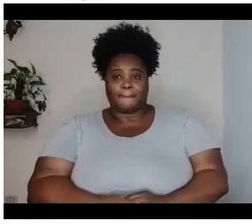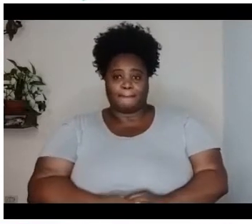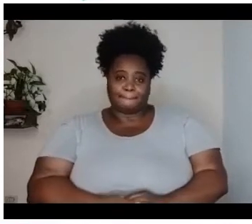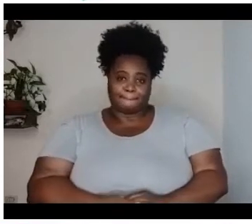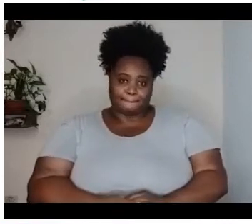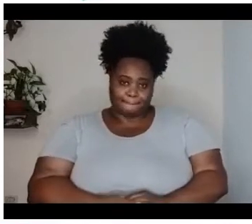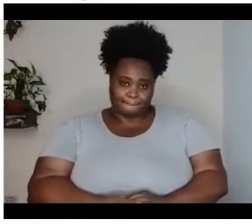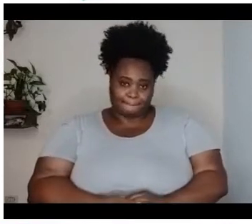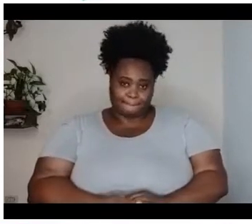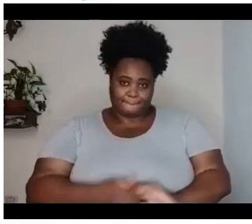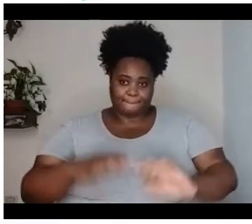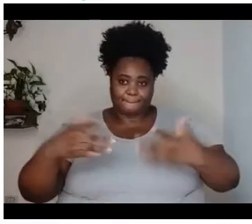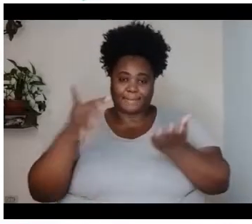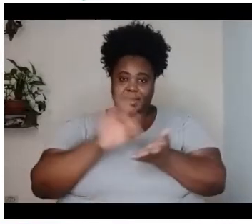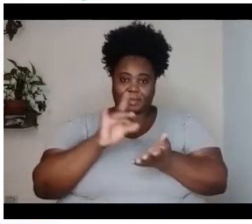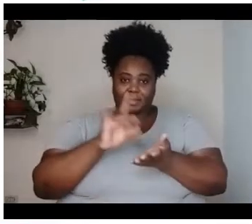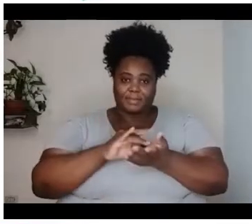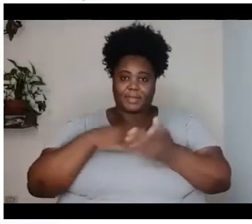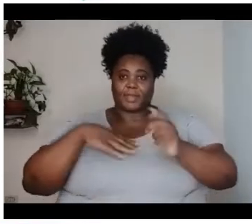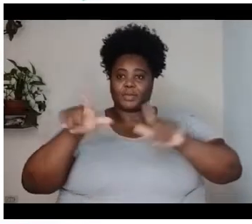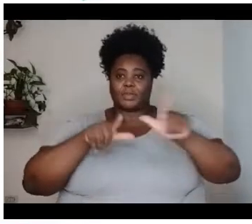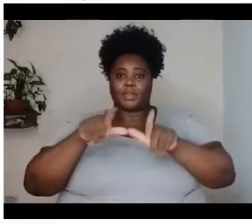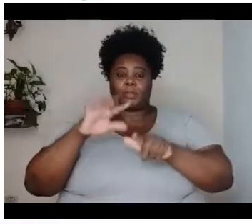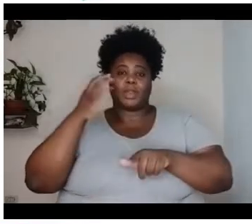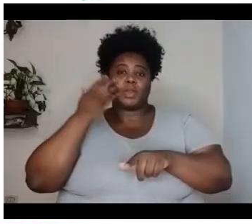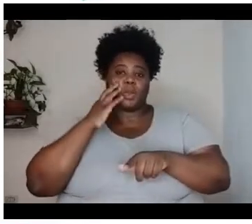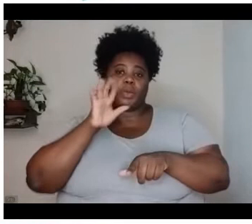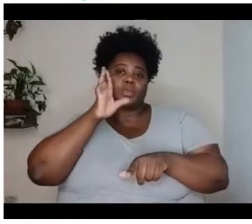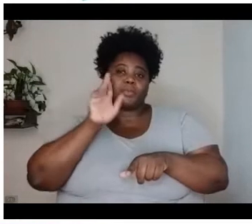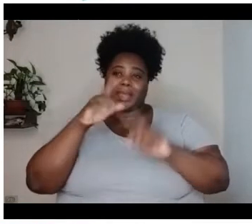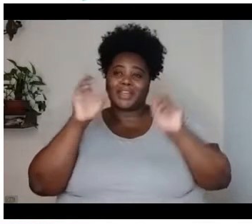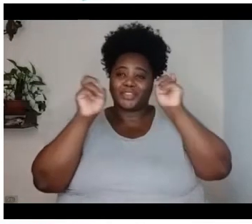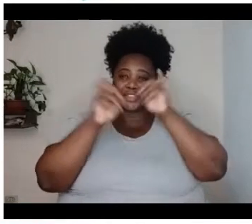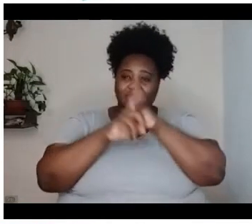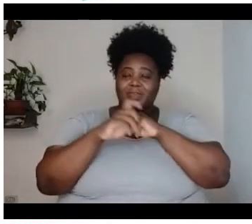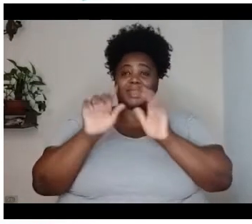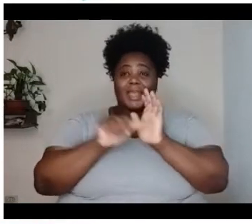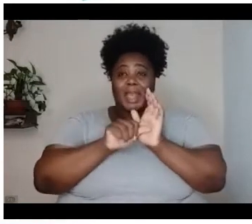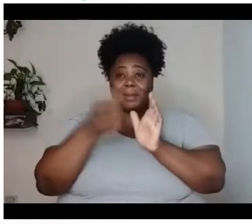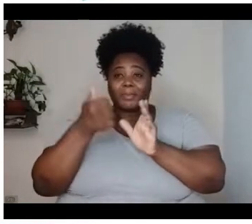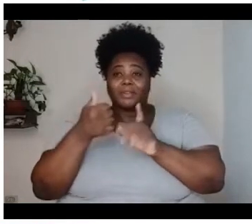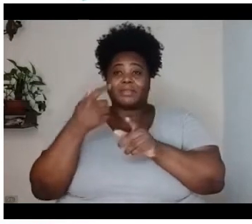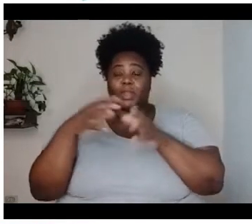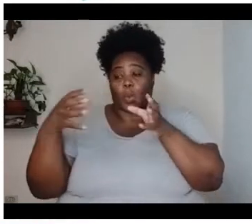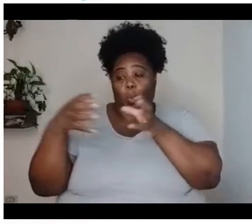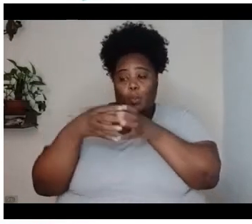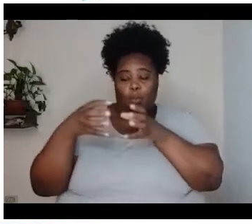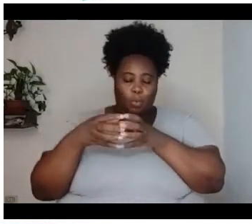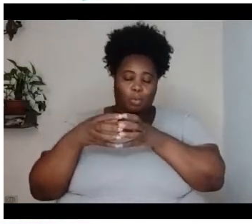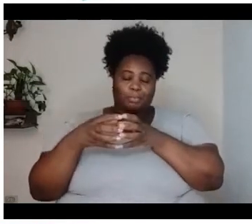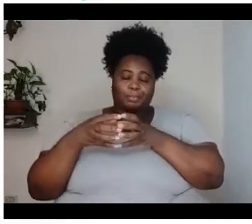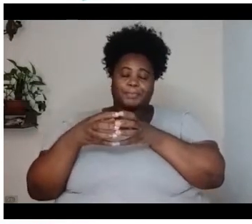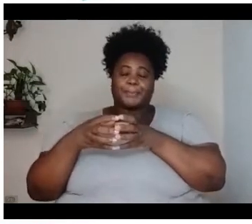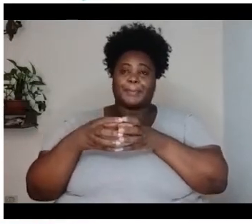Na realidade, o trabalho Rosa Púrpura foi um trabalho muito difícil. Foi a primeira vez que eu trabalhei com um coletivo, né,